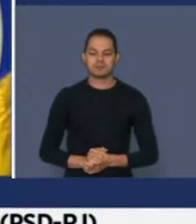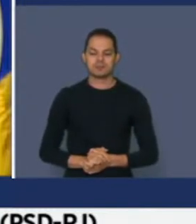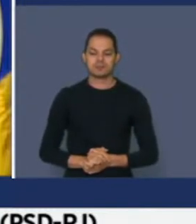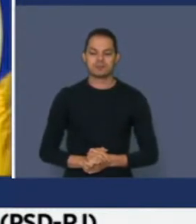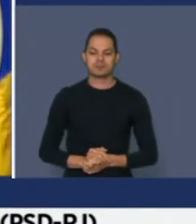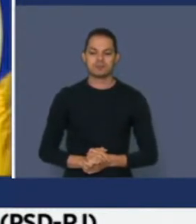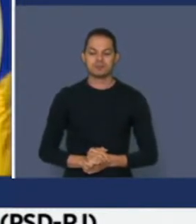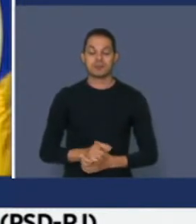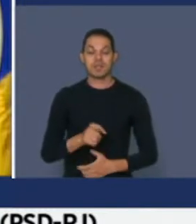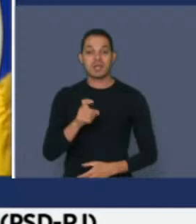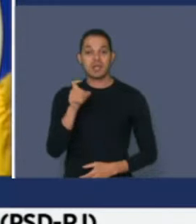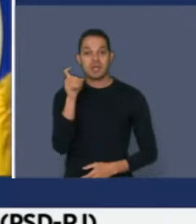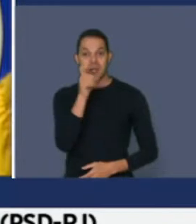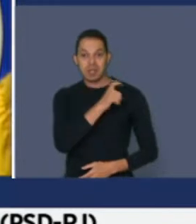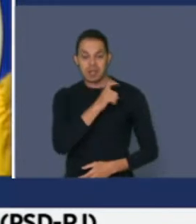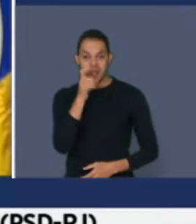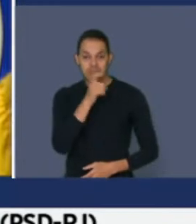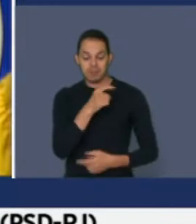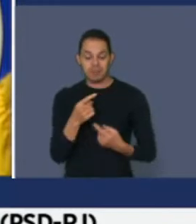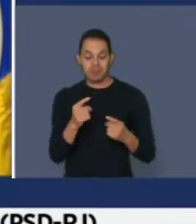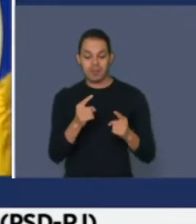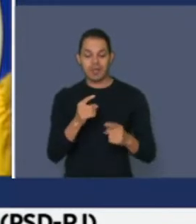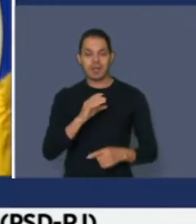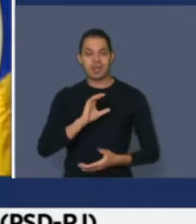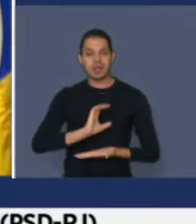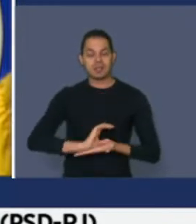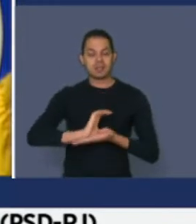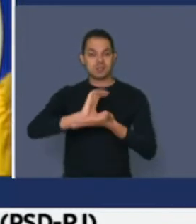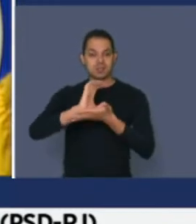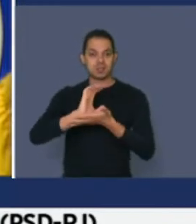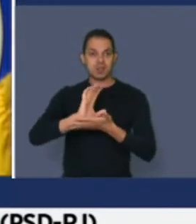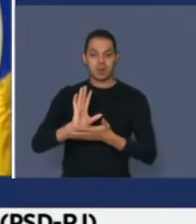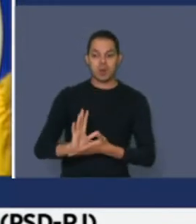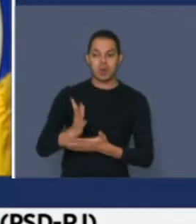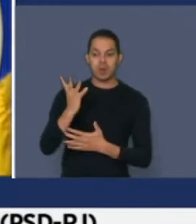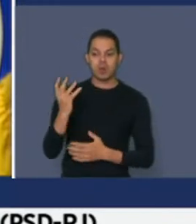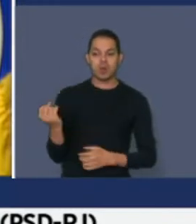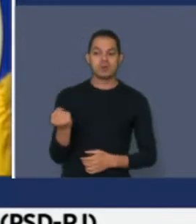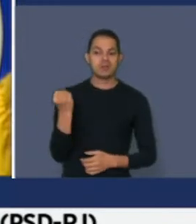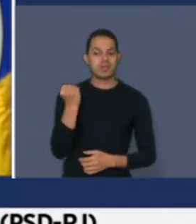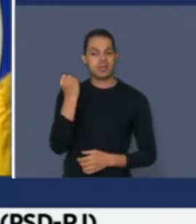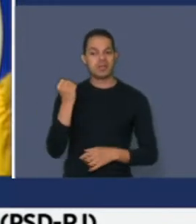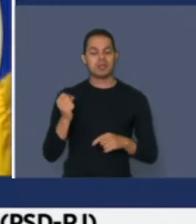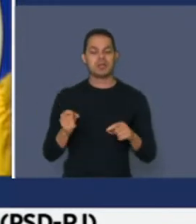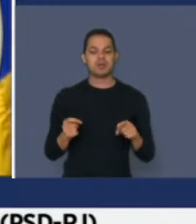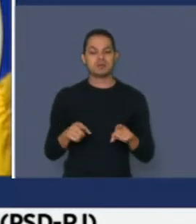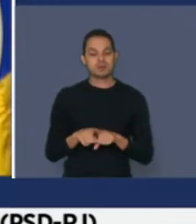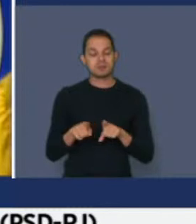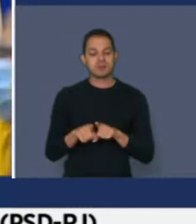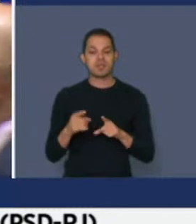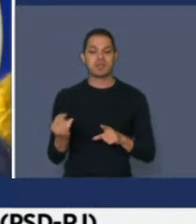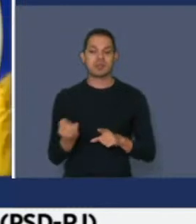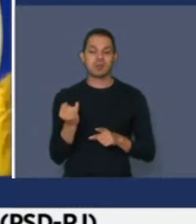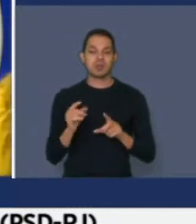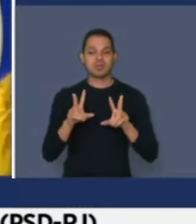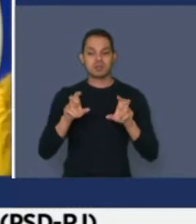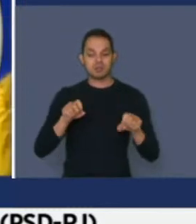Mentir para o Conselho referente a fato grave e diretamente relevante ao